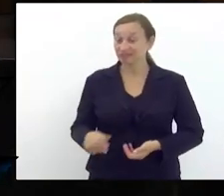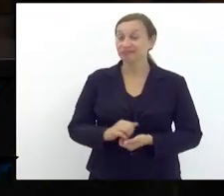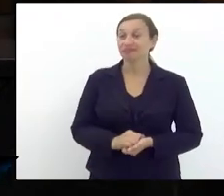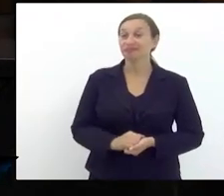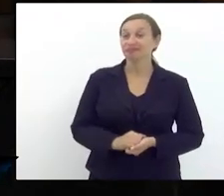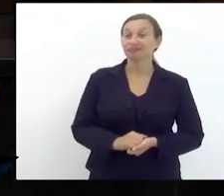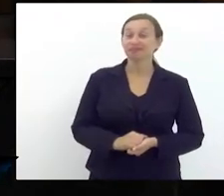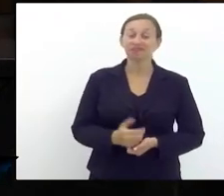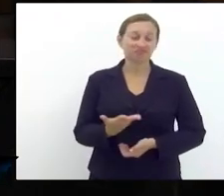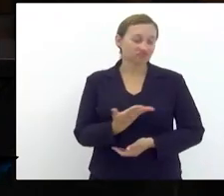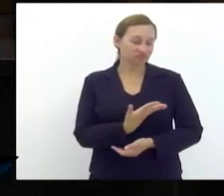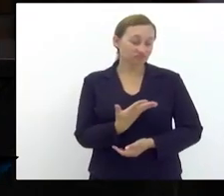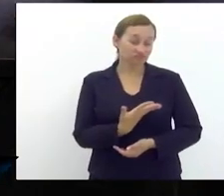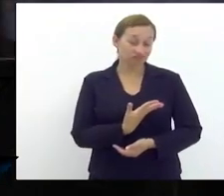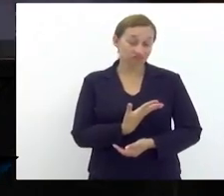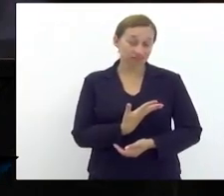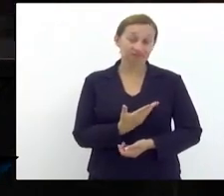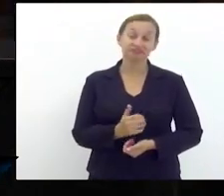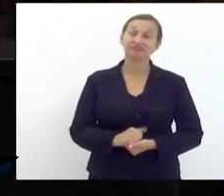Carlos